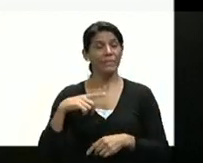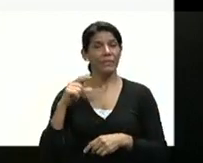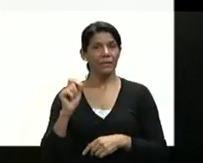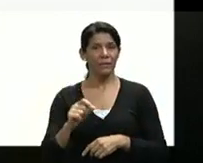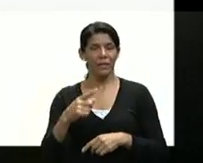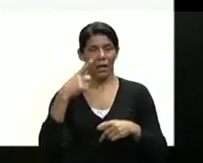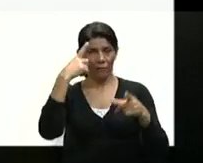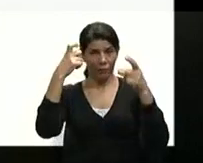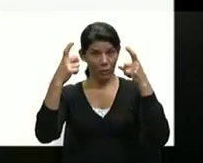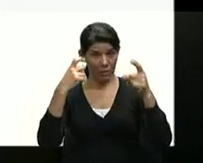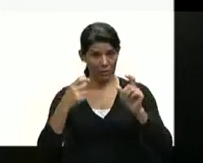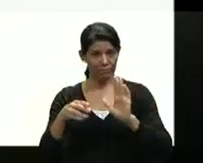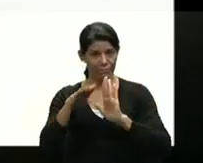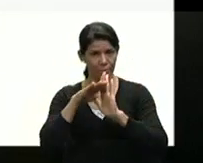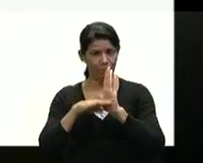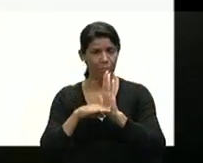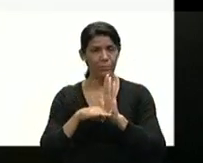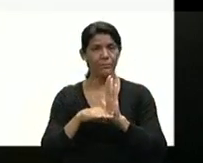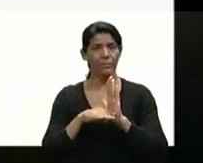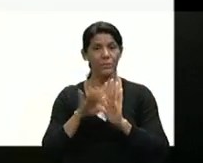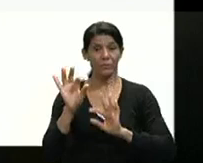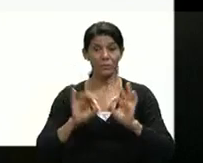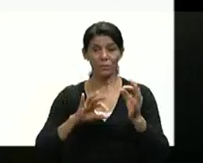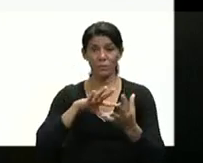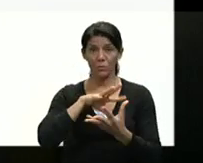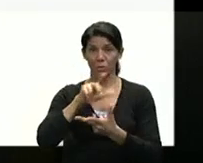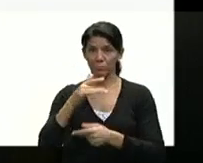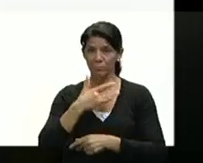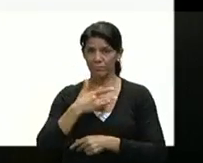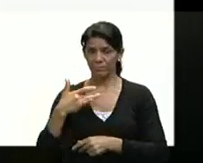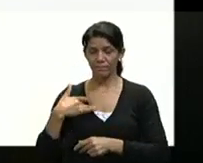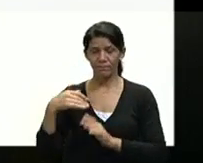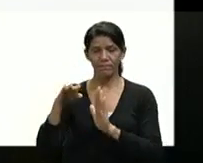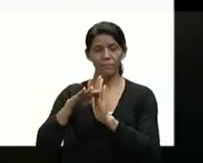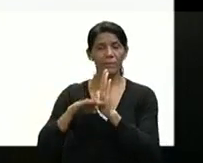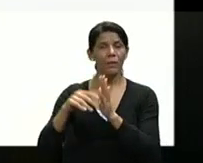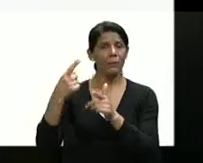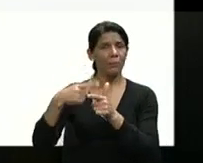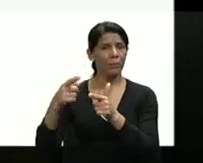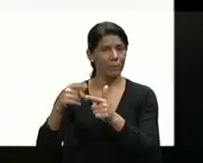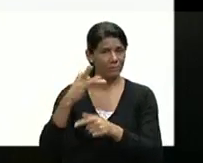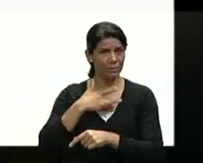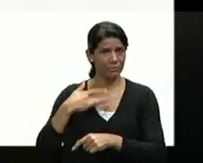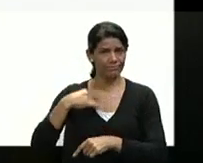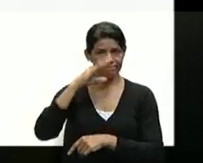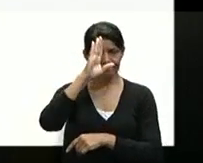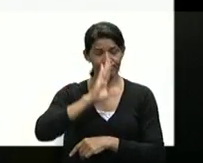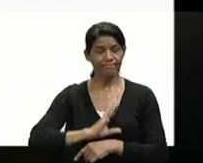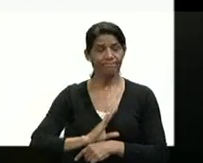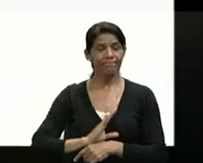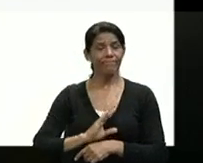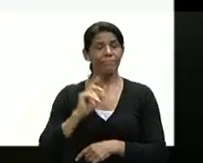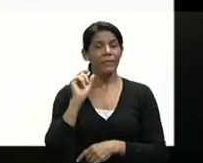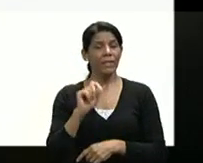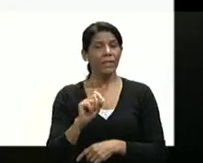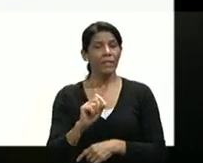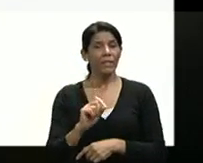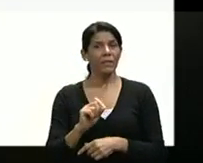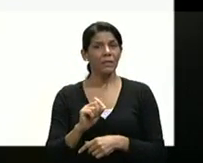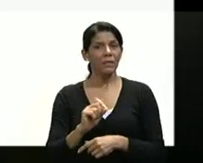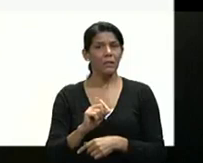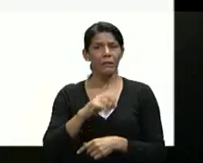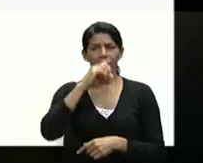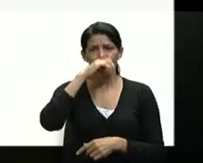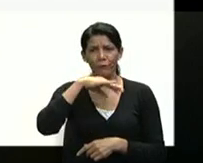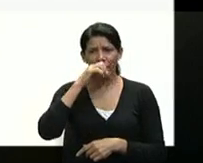ali determinado pela Organização Mundial de Saúde, quando estabeleceu que era um problema de saúde pública, violência que